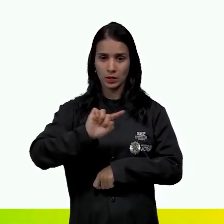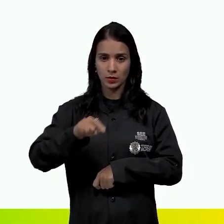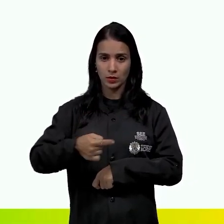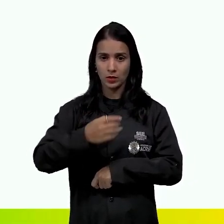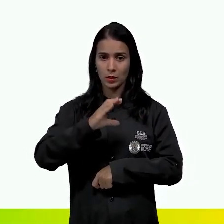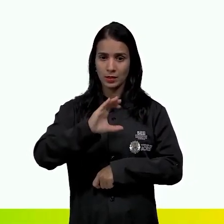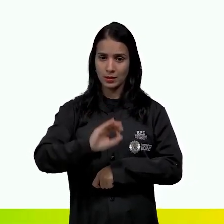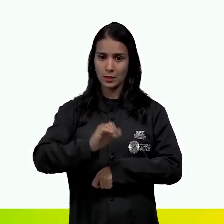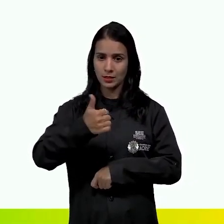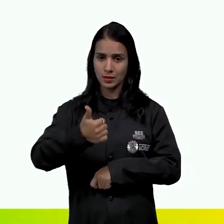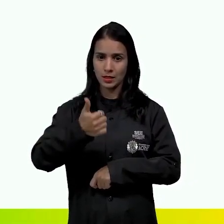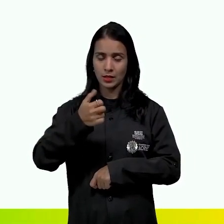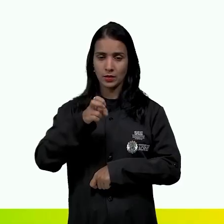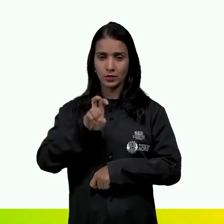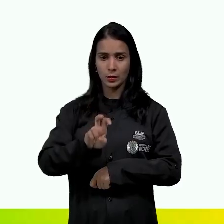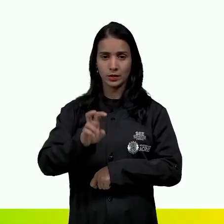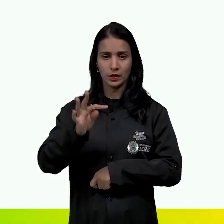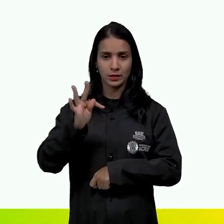0,015t.